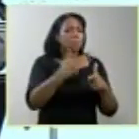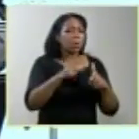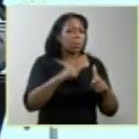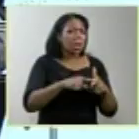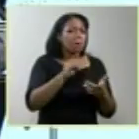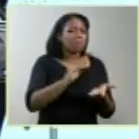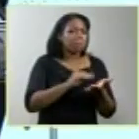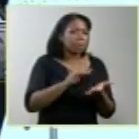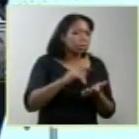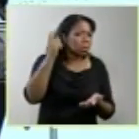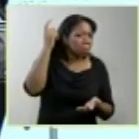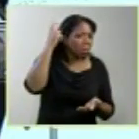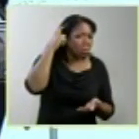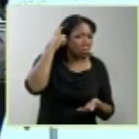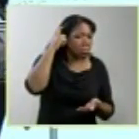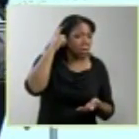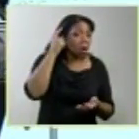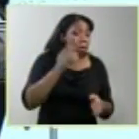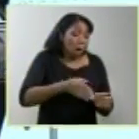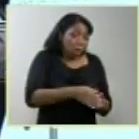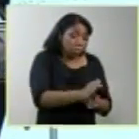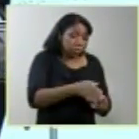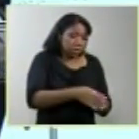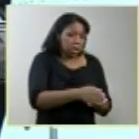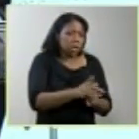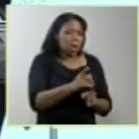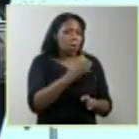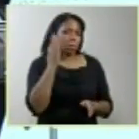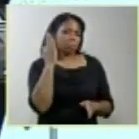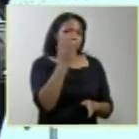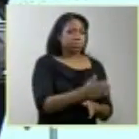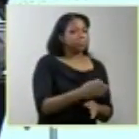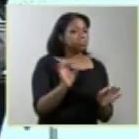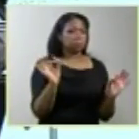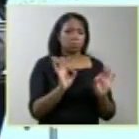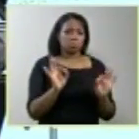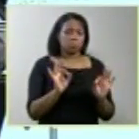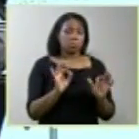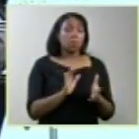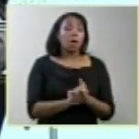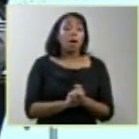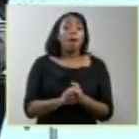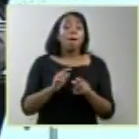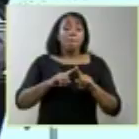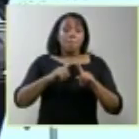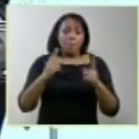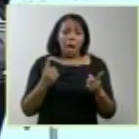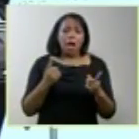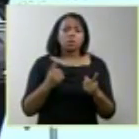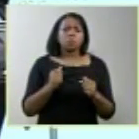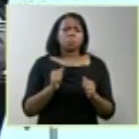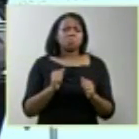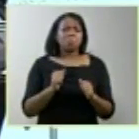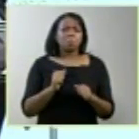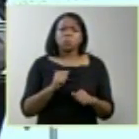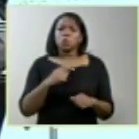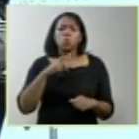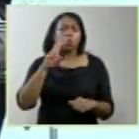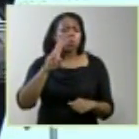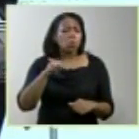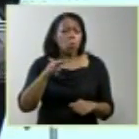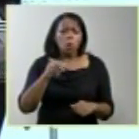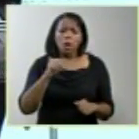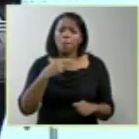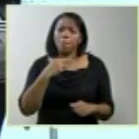O aconselhamento é não diretivo e não coercitivo. Jamais poderemos, inclusive, dizer a nossa